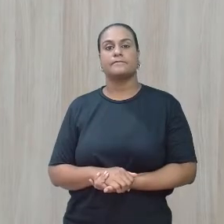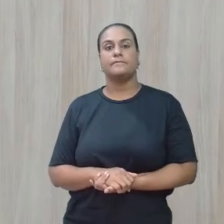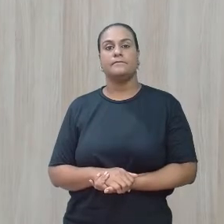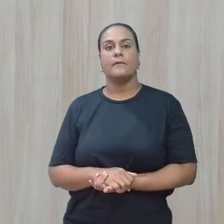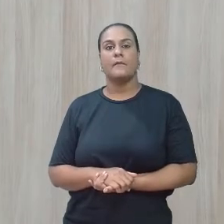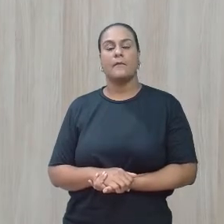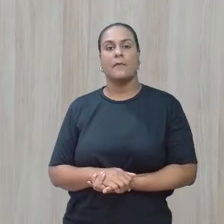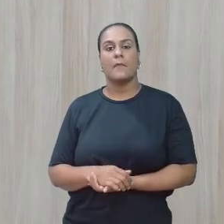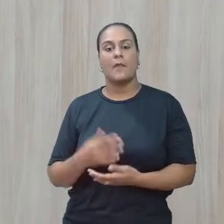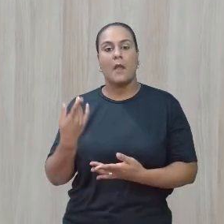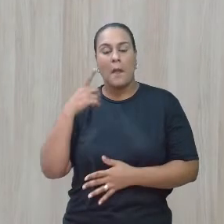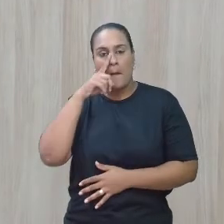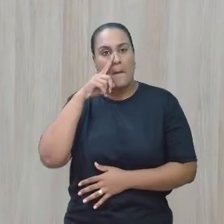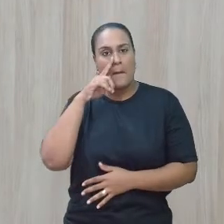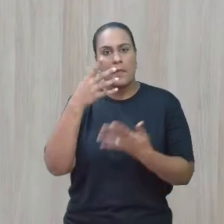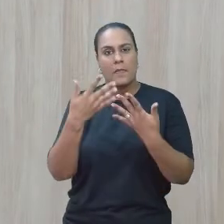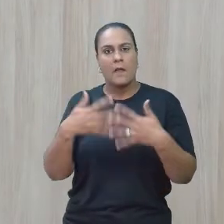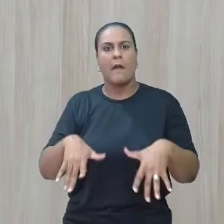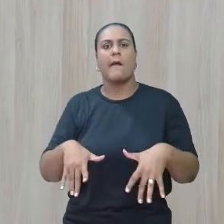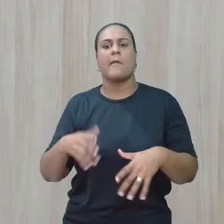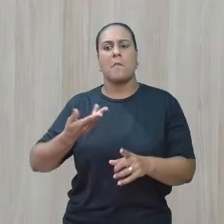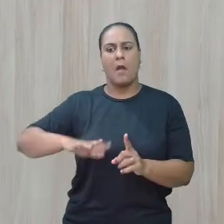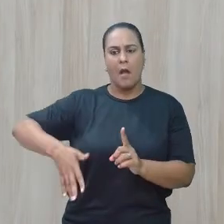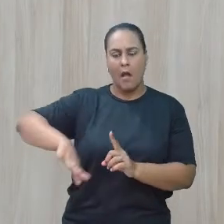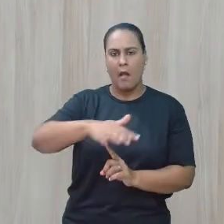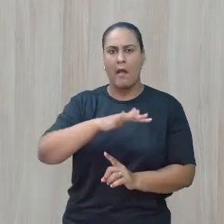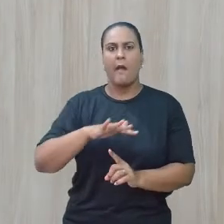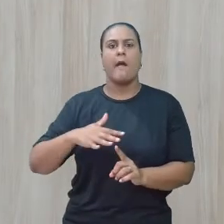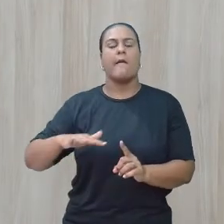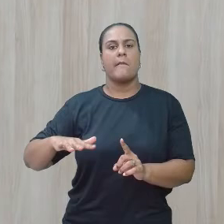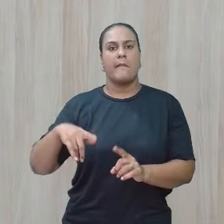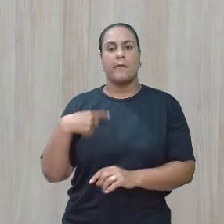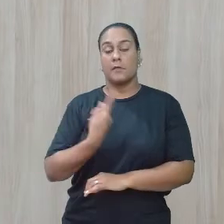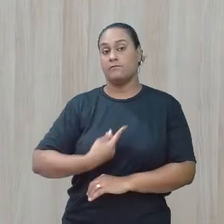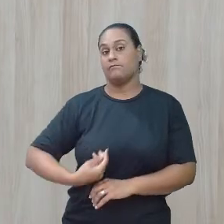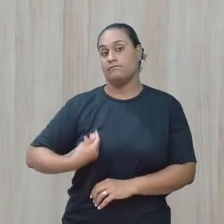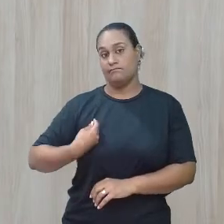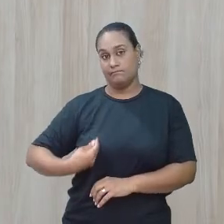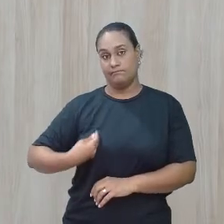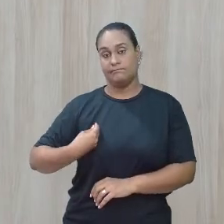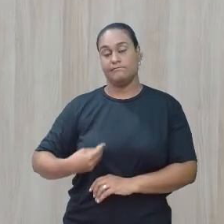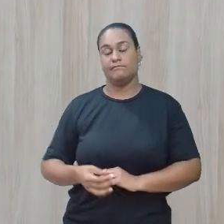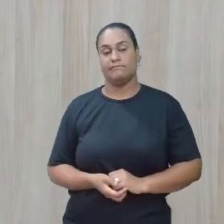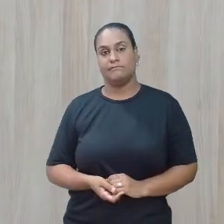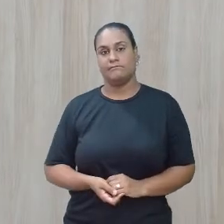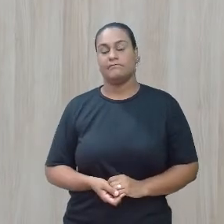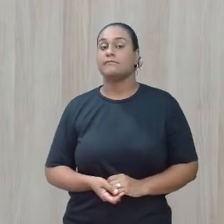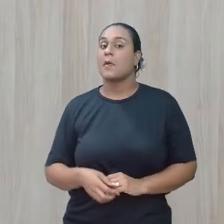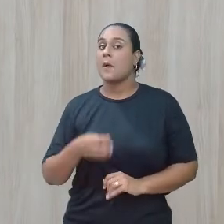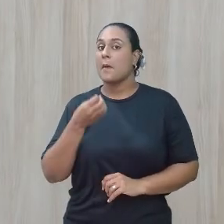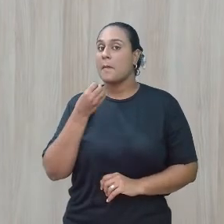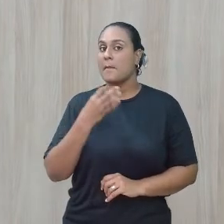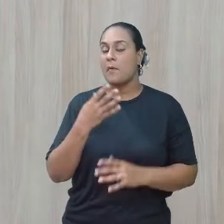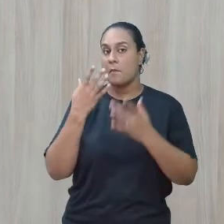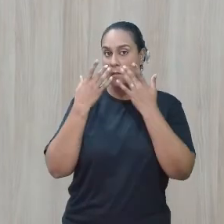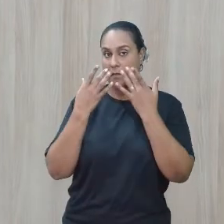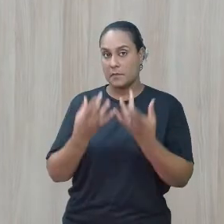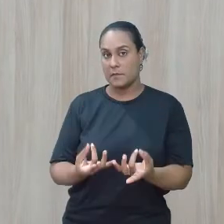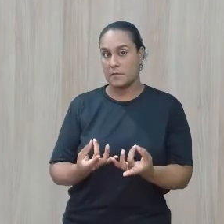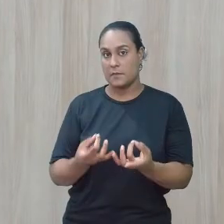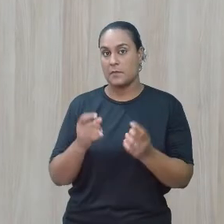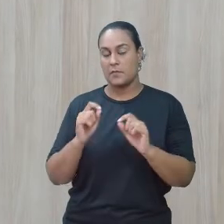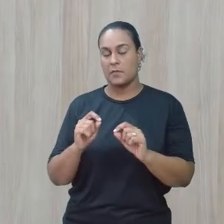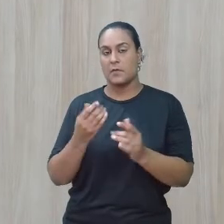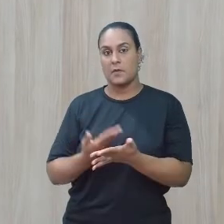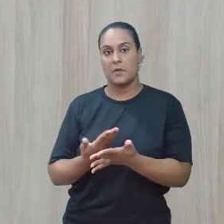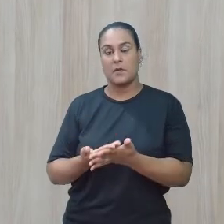vidas, né? No meio ambiente, no meio social, tudo isso a partir dos fenômenos naturais. É bom a gente ficar atento, né? Porque na